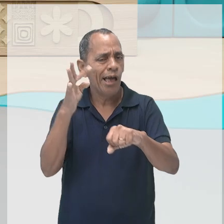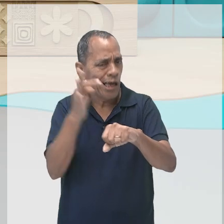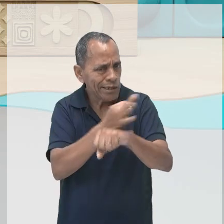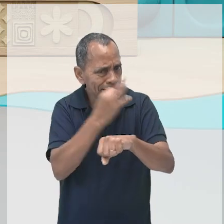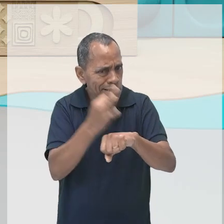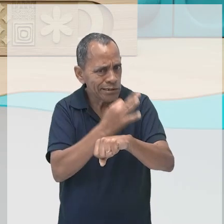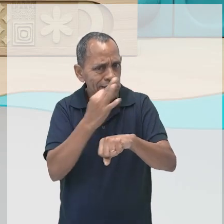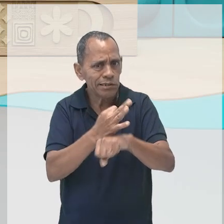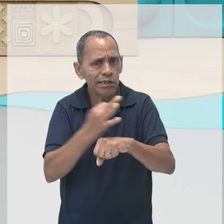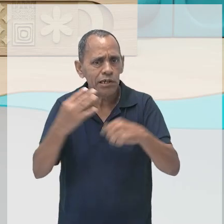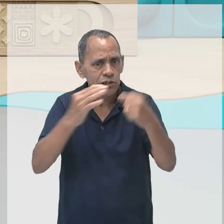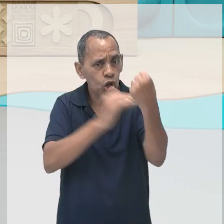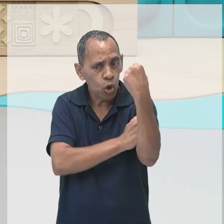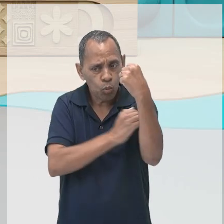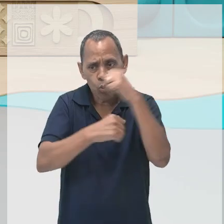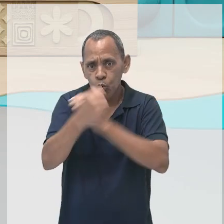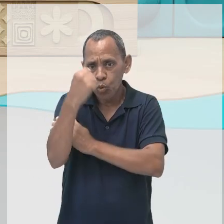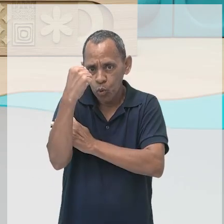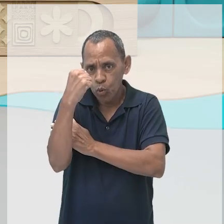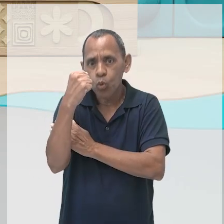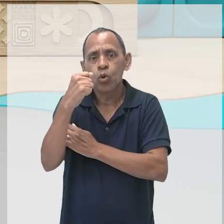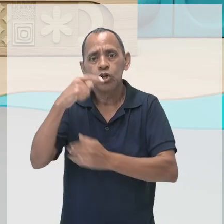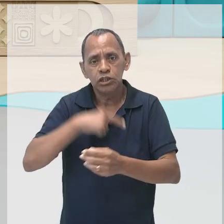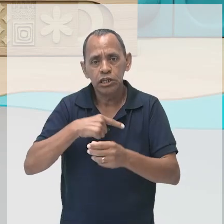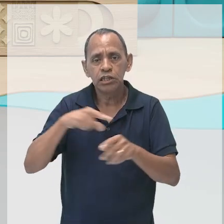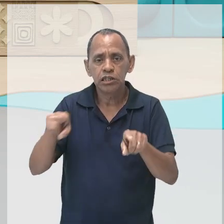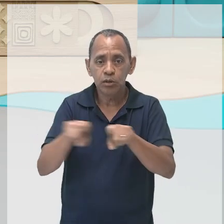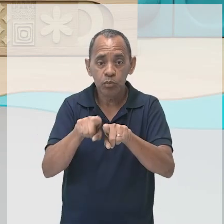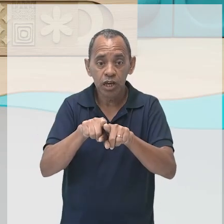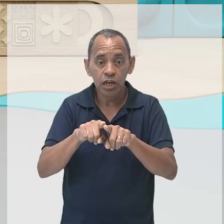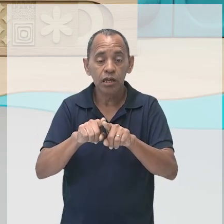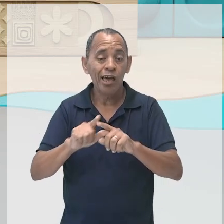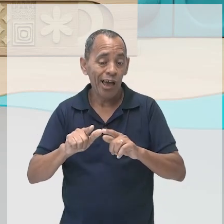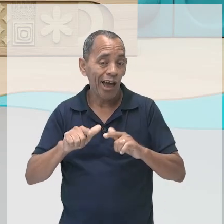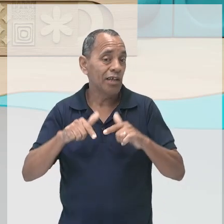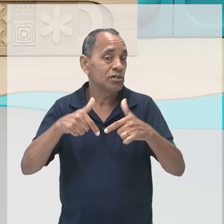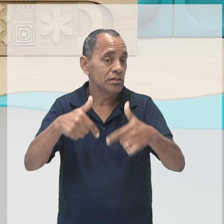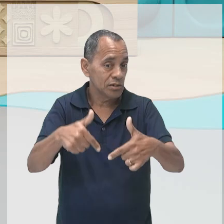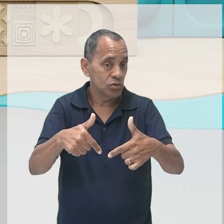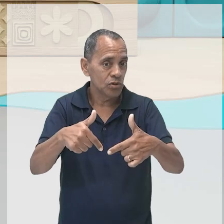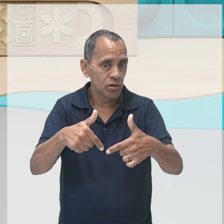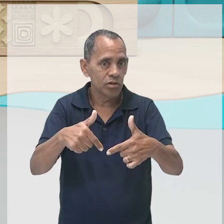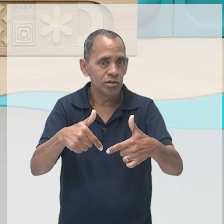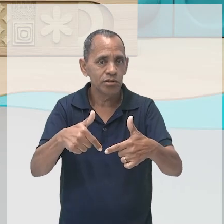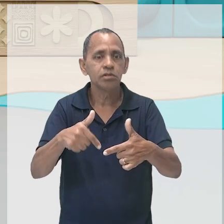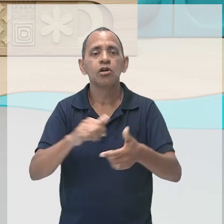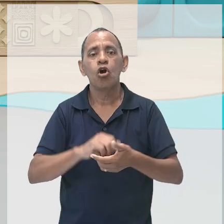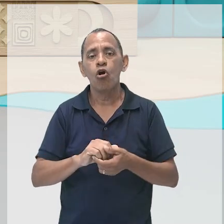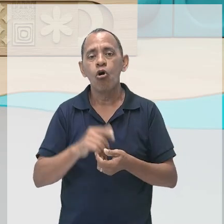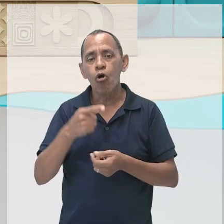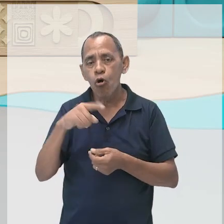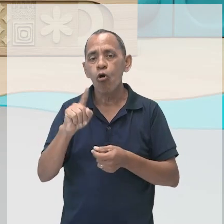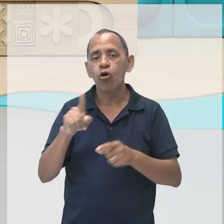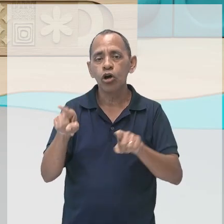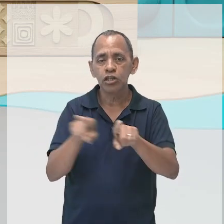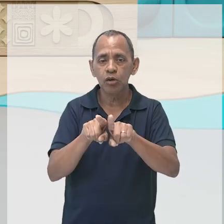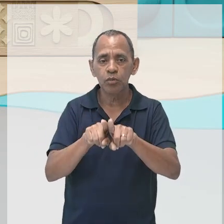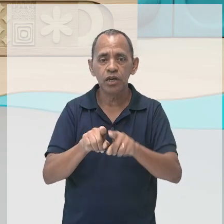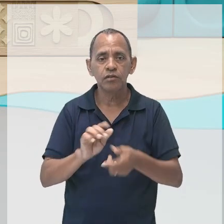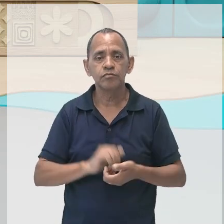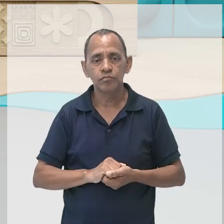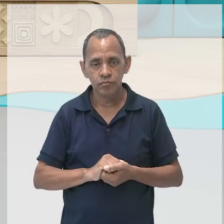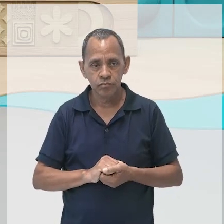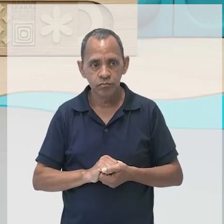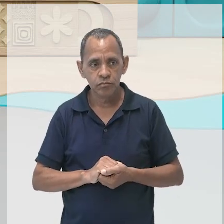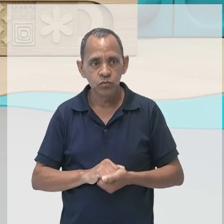base para outras atividades físicas, como a musculação e também os exercícios aeróbicos. Então, a gente já